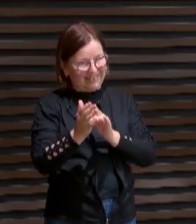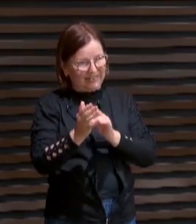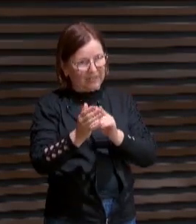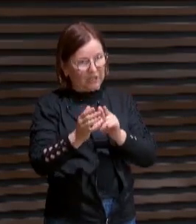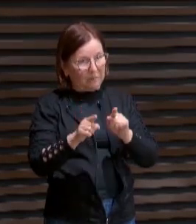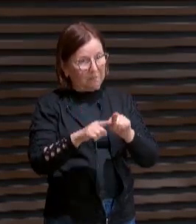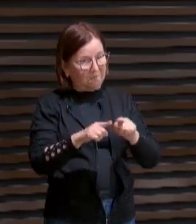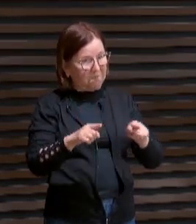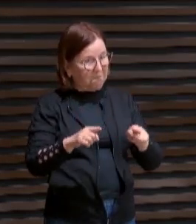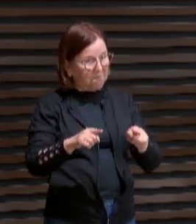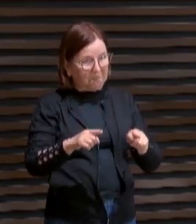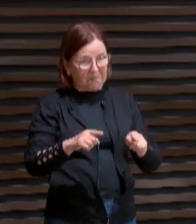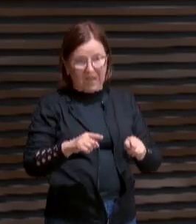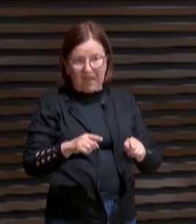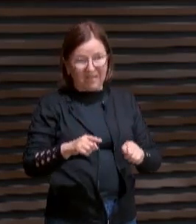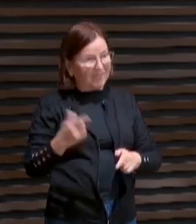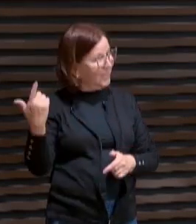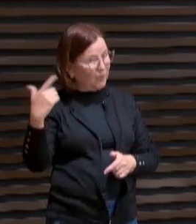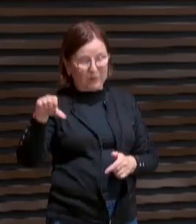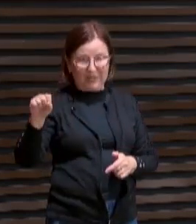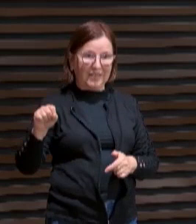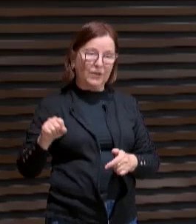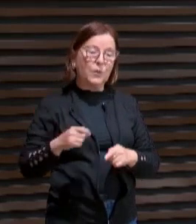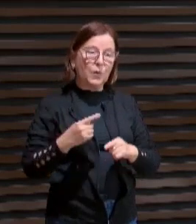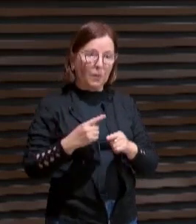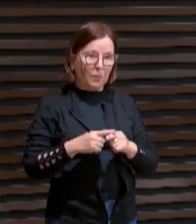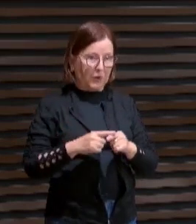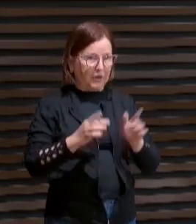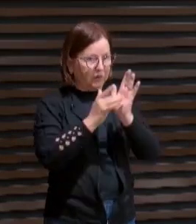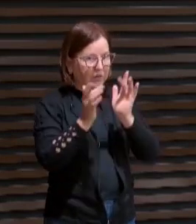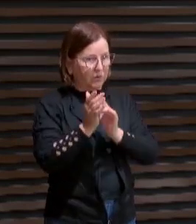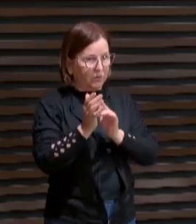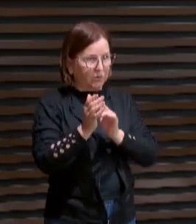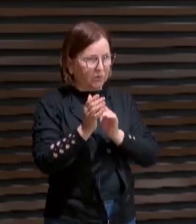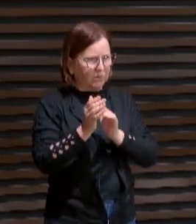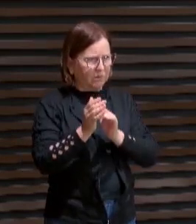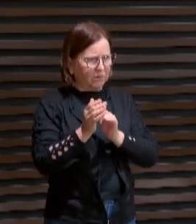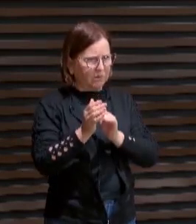não conseguiu, porque Jesus não merecia o ato de graça.